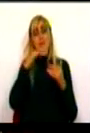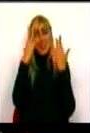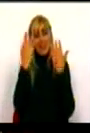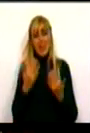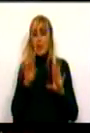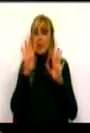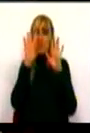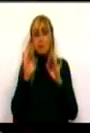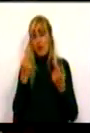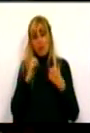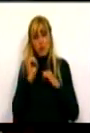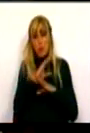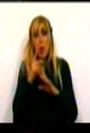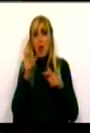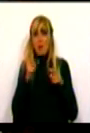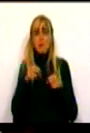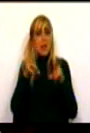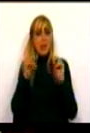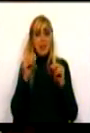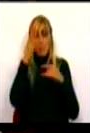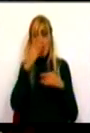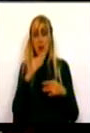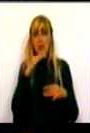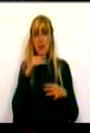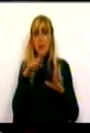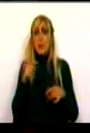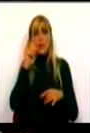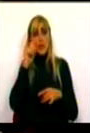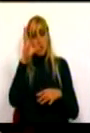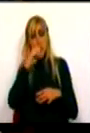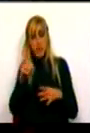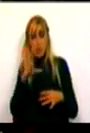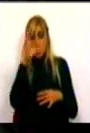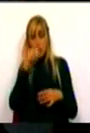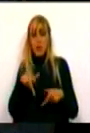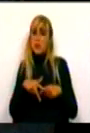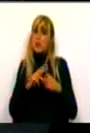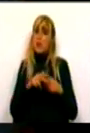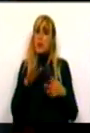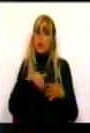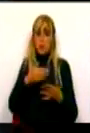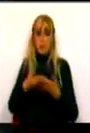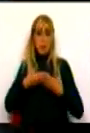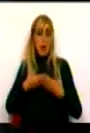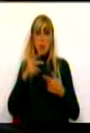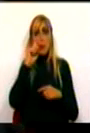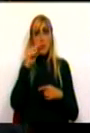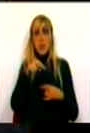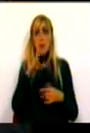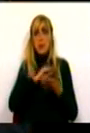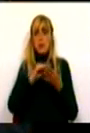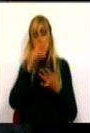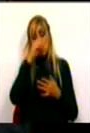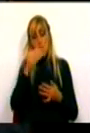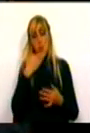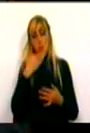donna não tenho condições para vender o meu governo quando o meu ver não dá à pimenta é transcender se está muito